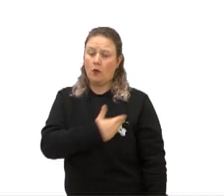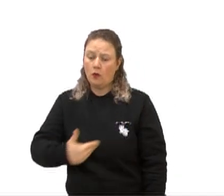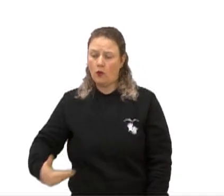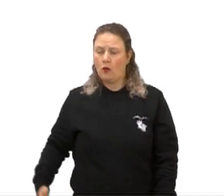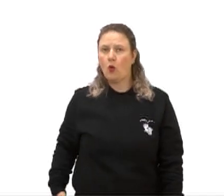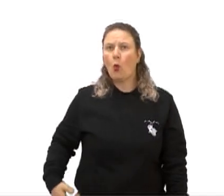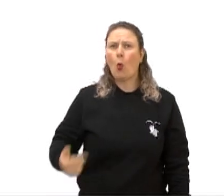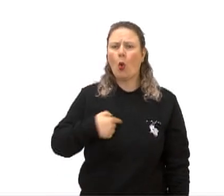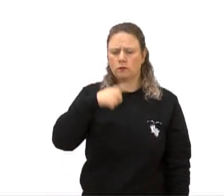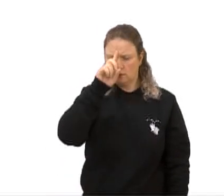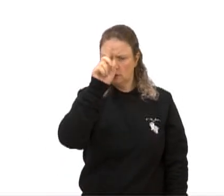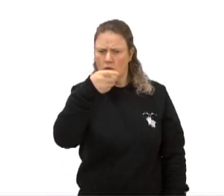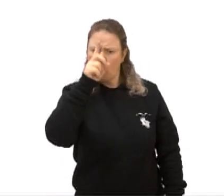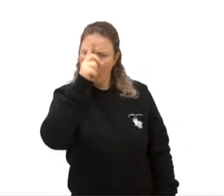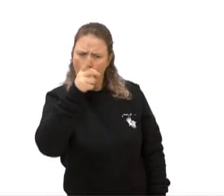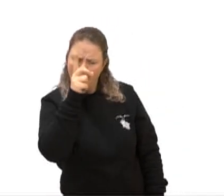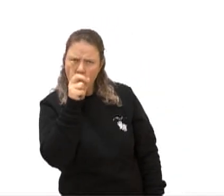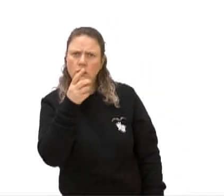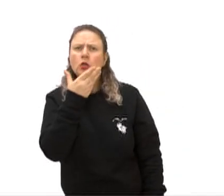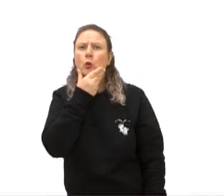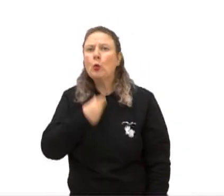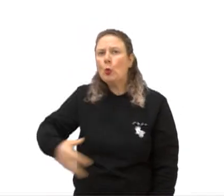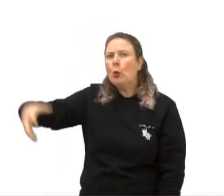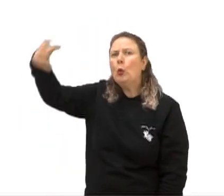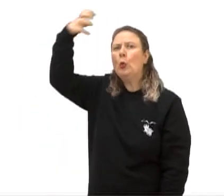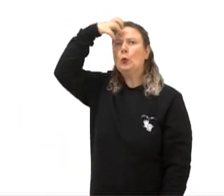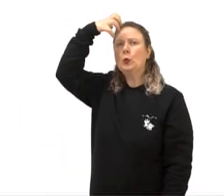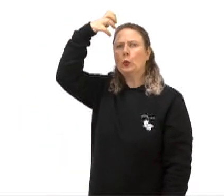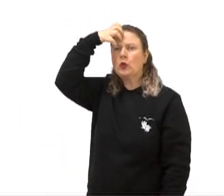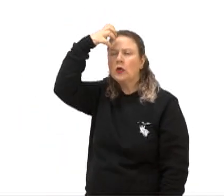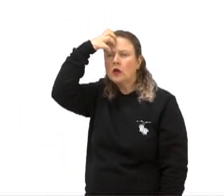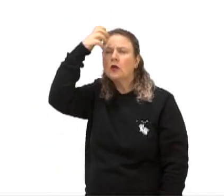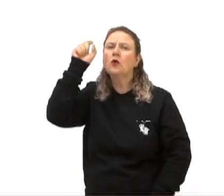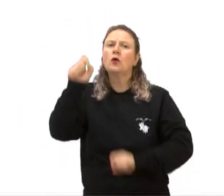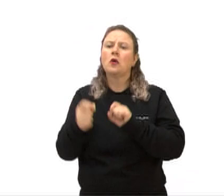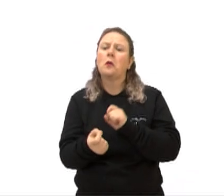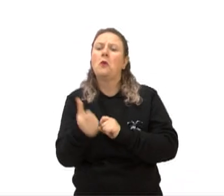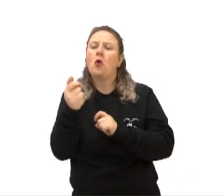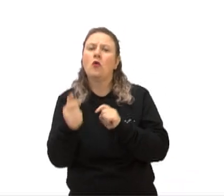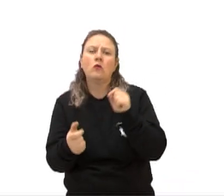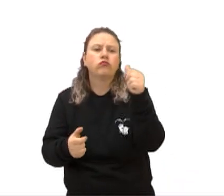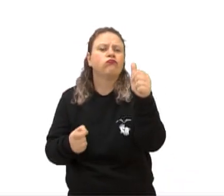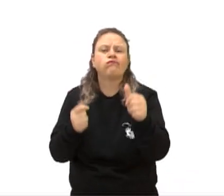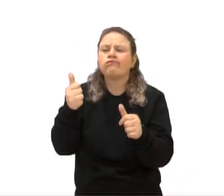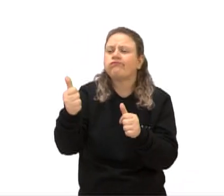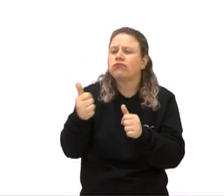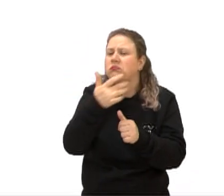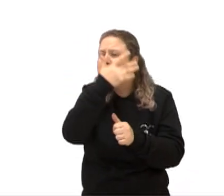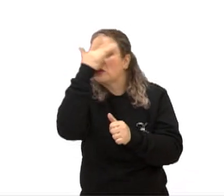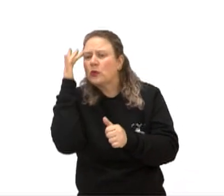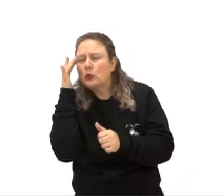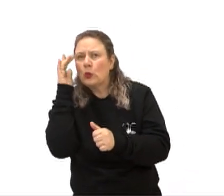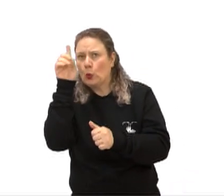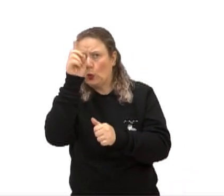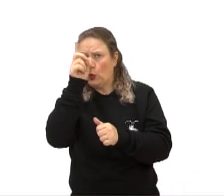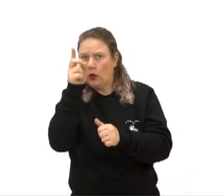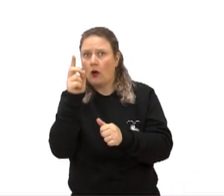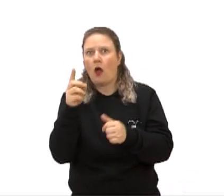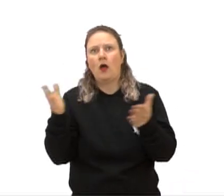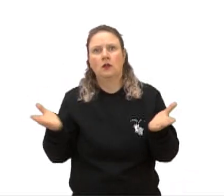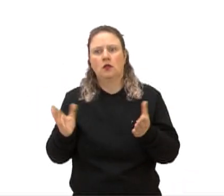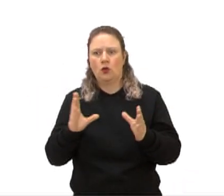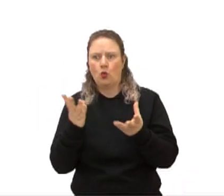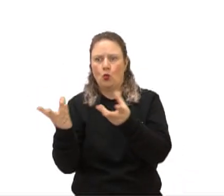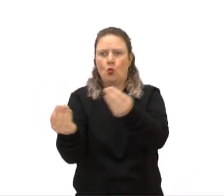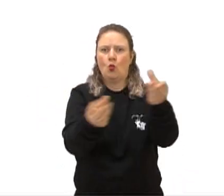manda pensando no bem coletivo, é monarquia, onde poucas pessoas mandam, aristocracia, e onde muitas pessoas